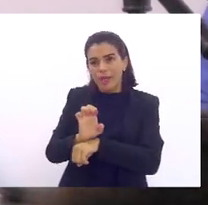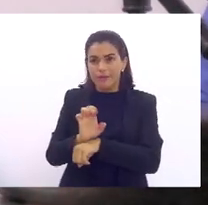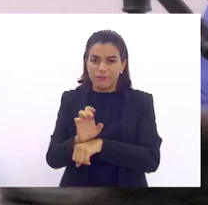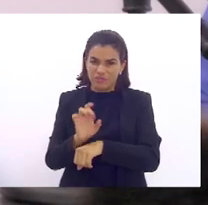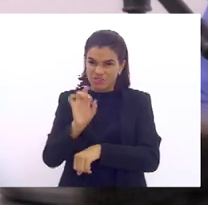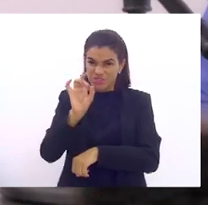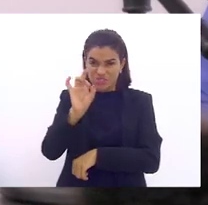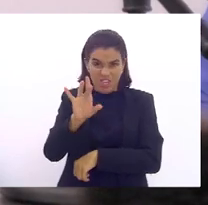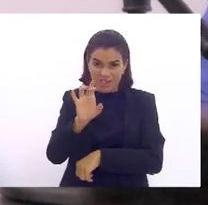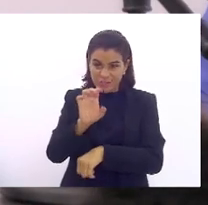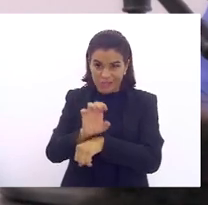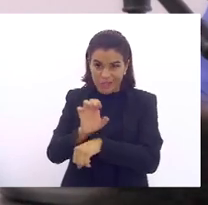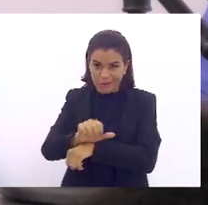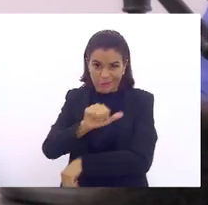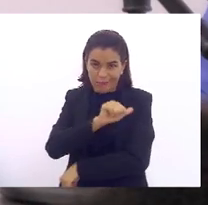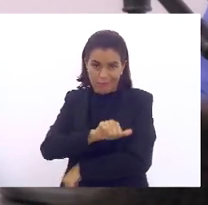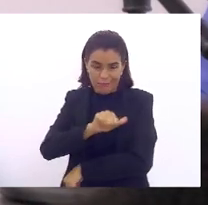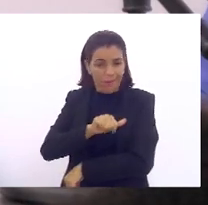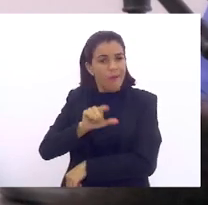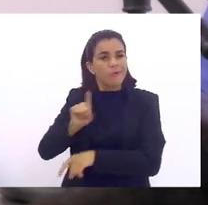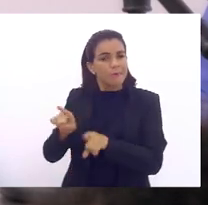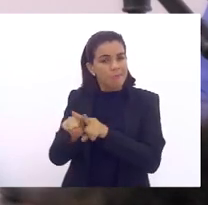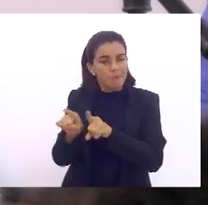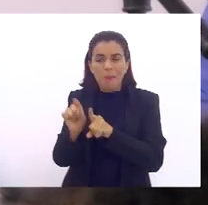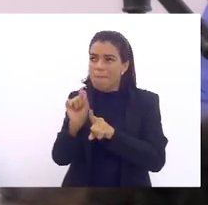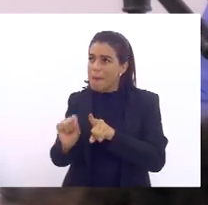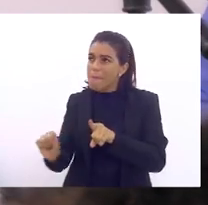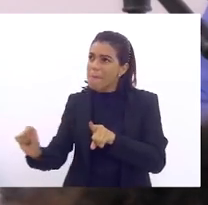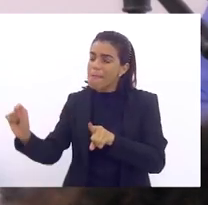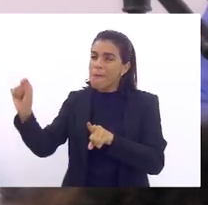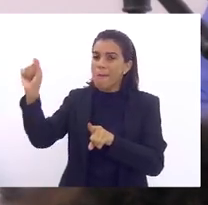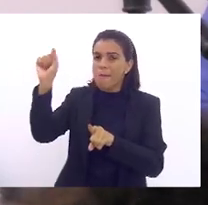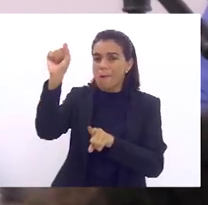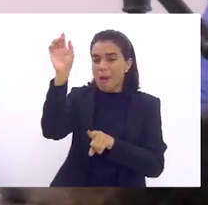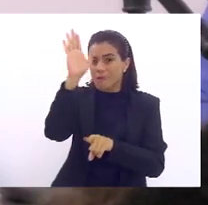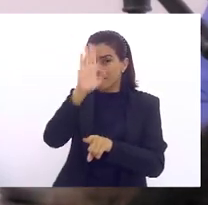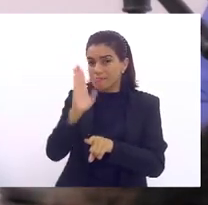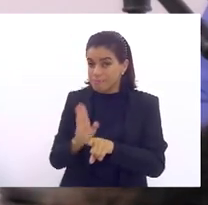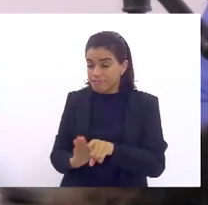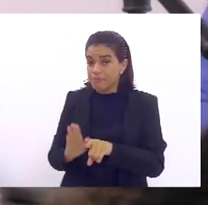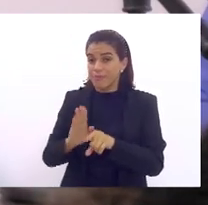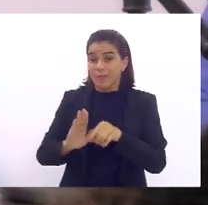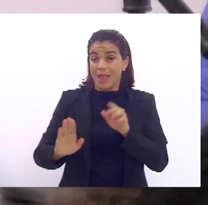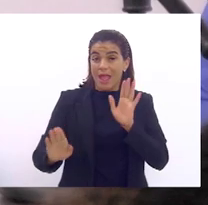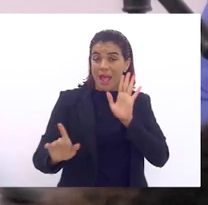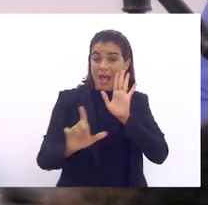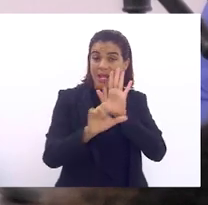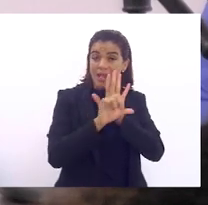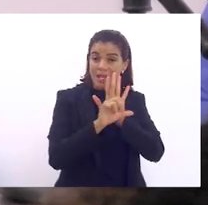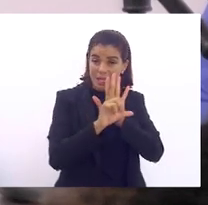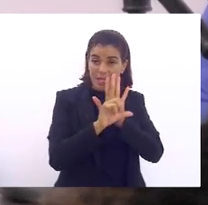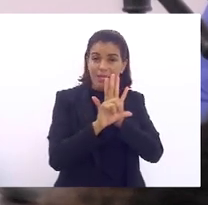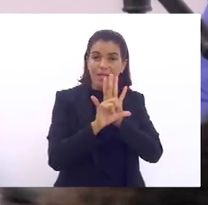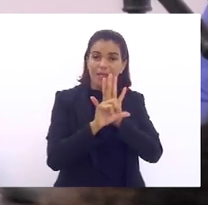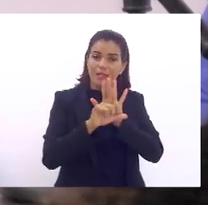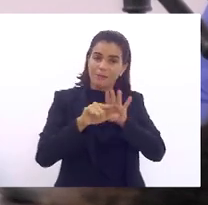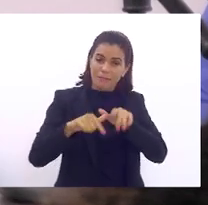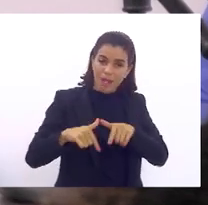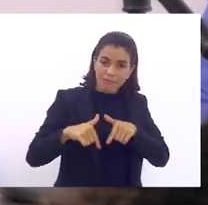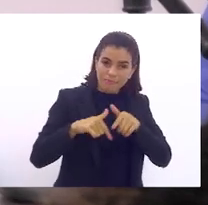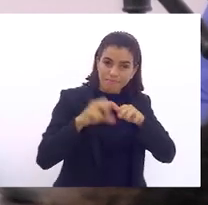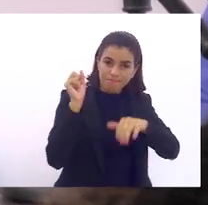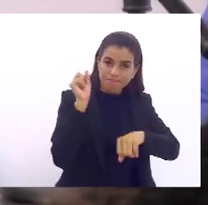exclusividade do nosso Estado mas outros outros estados também eh a nossa legislação para ingresso na carreira